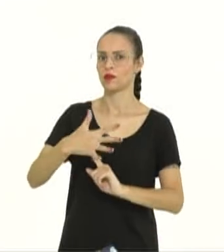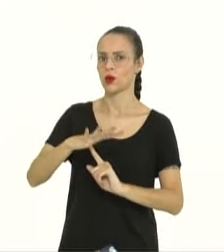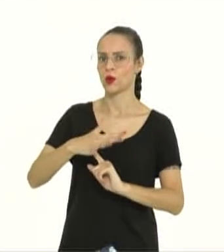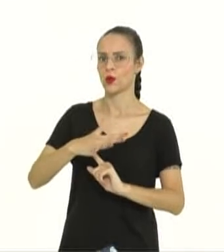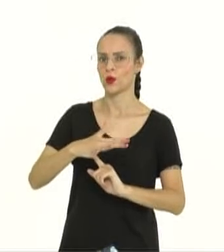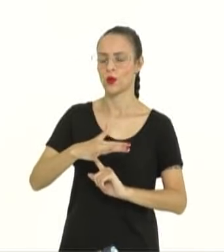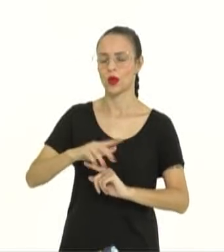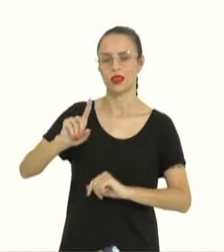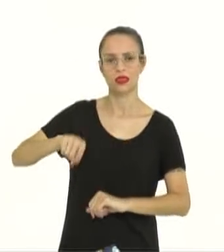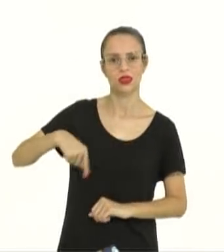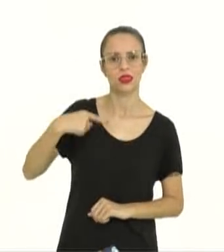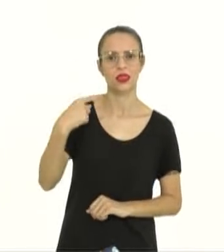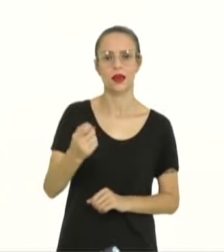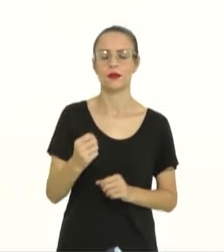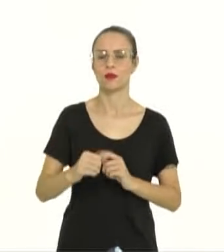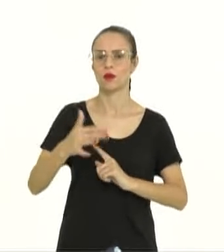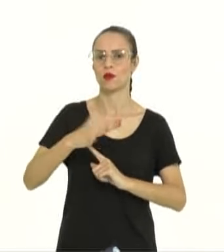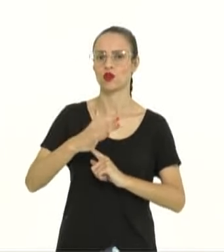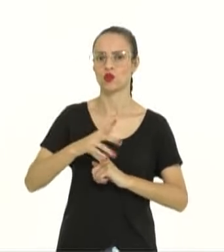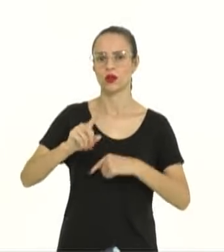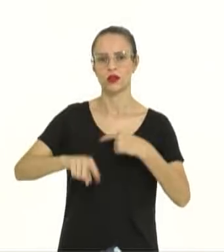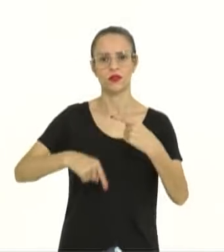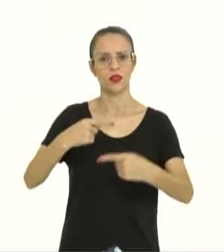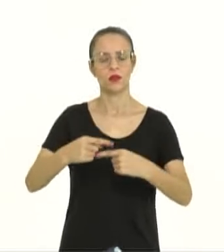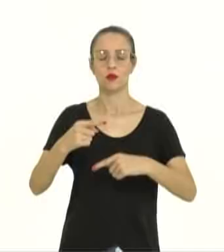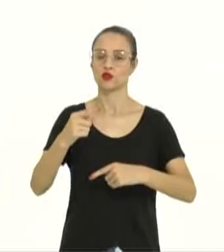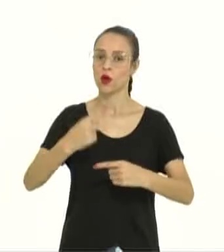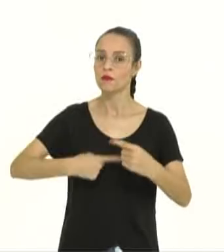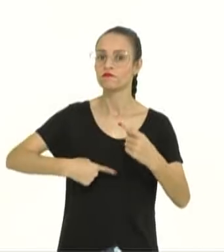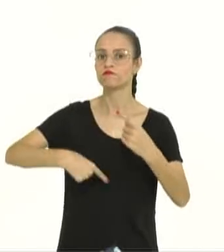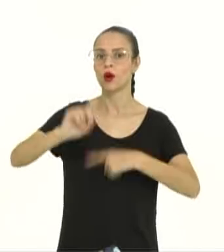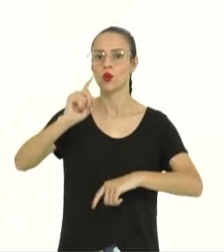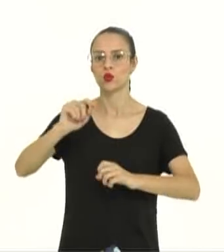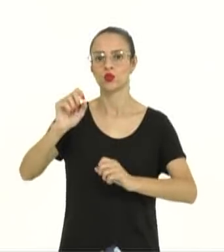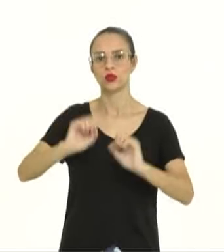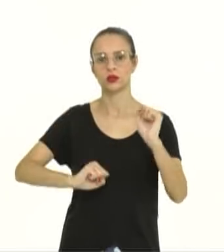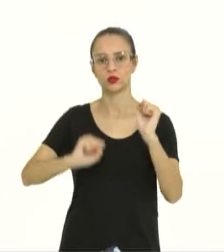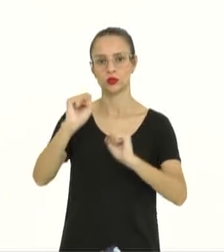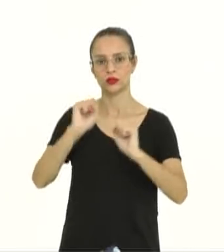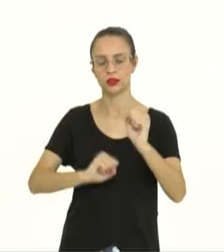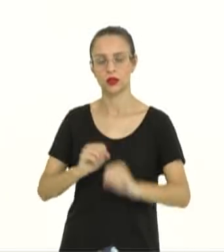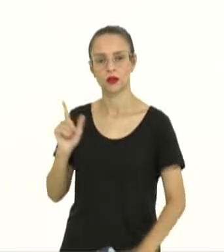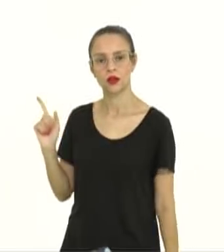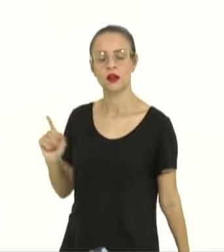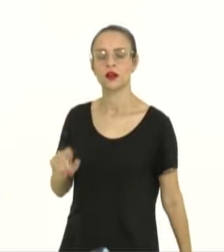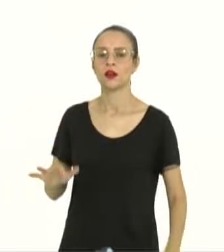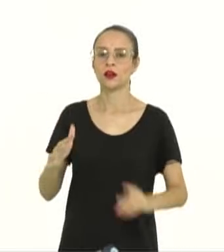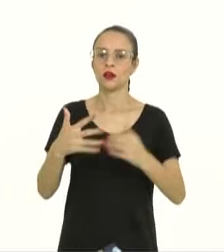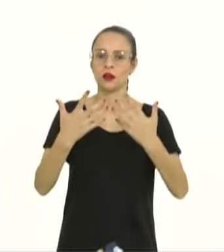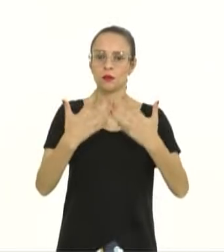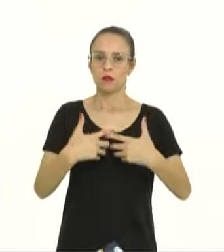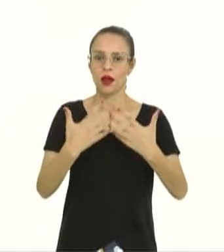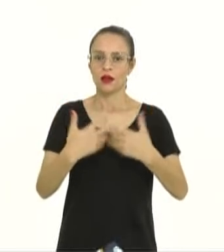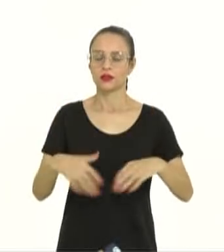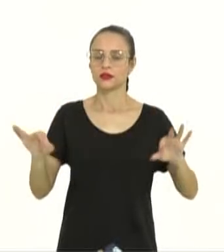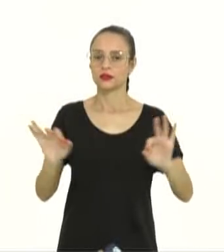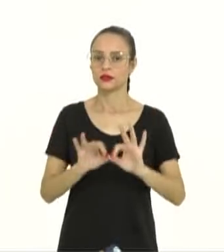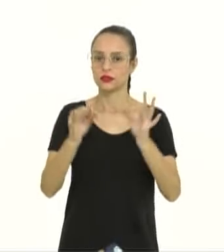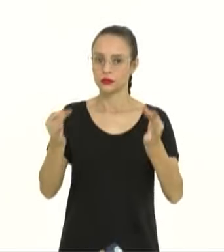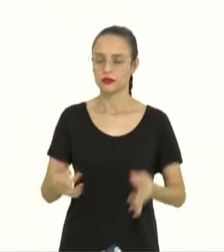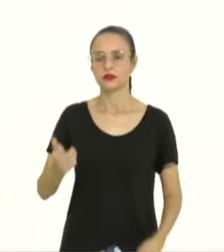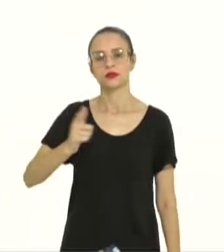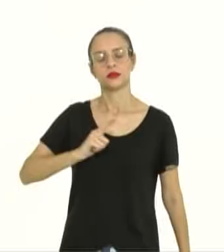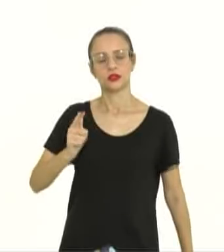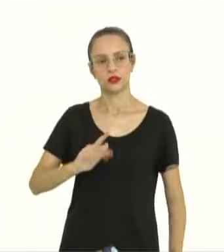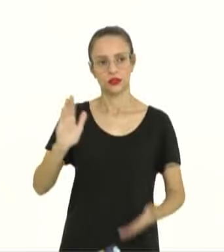veio, a máquina a vapor e os motores vieram depois, né, com a Revolução Industrial. Então, máquinas simples e manuais, já existia uma pequena